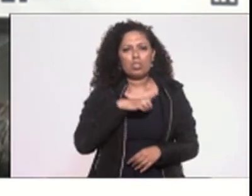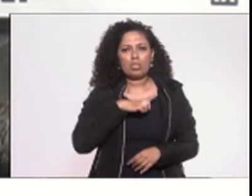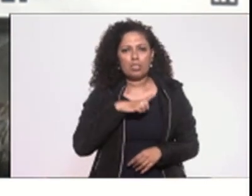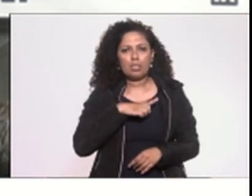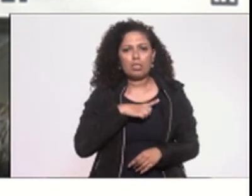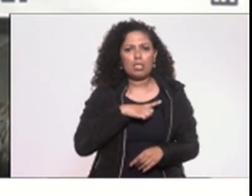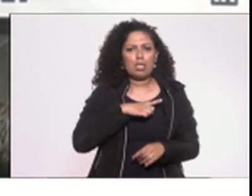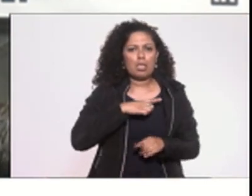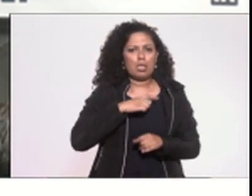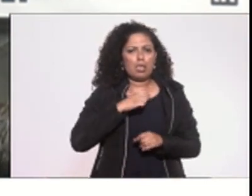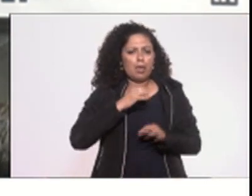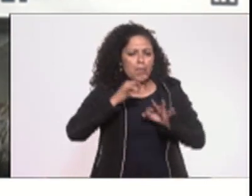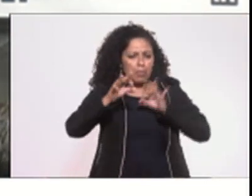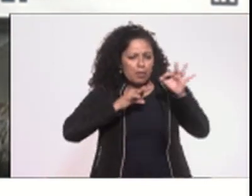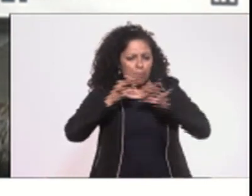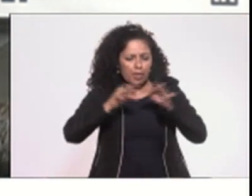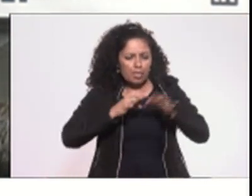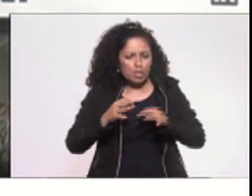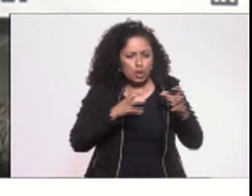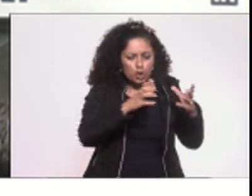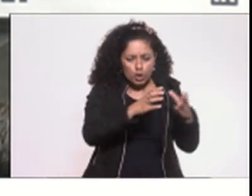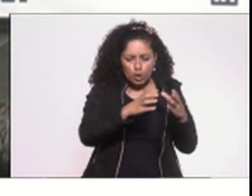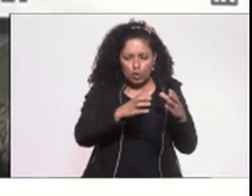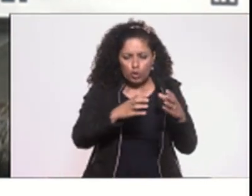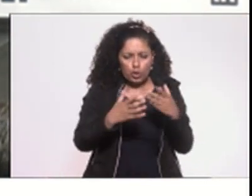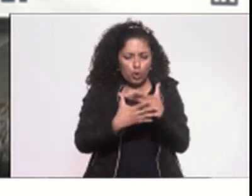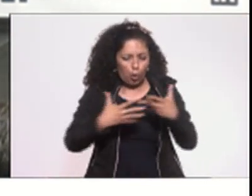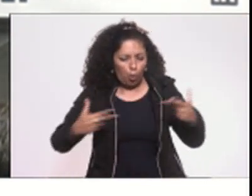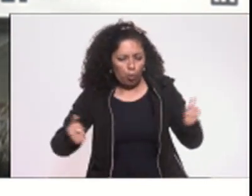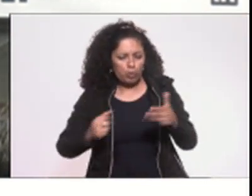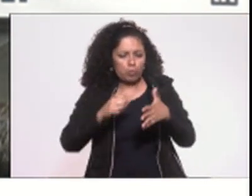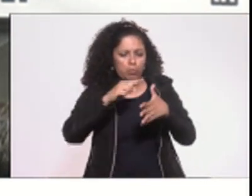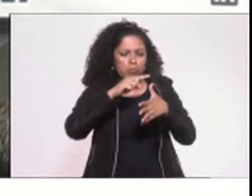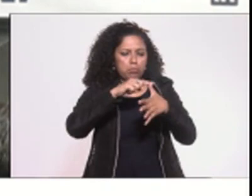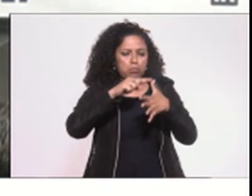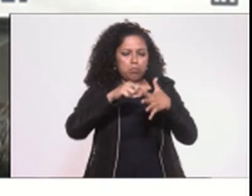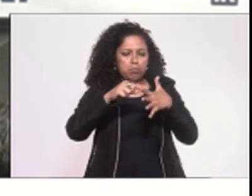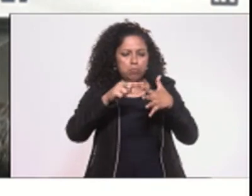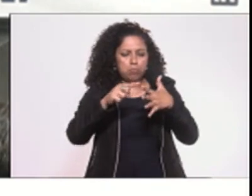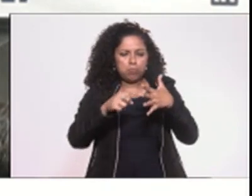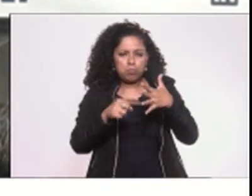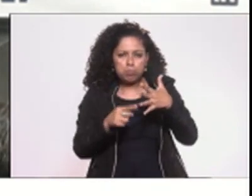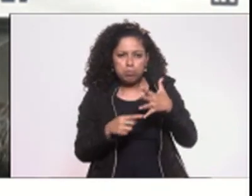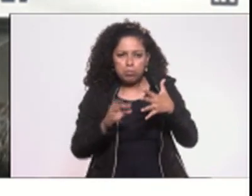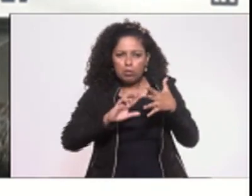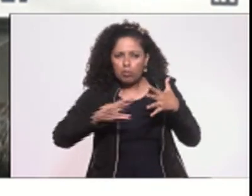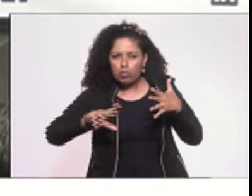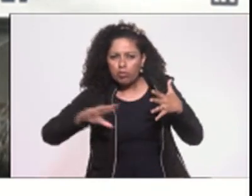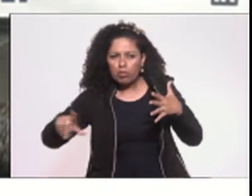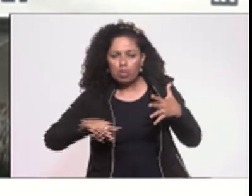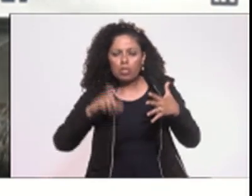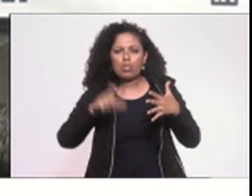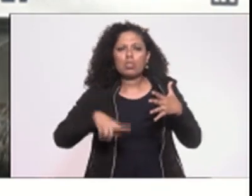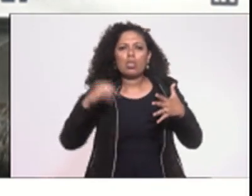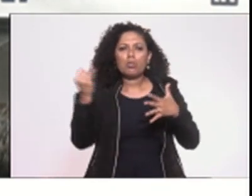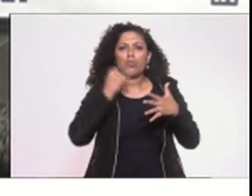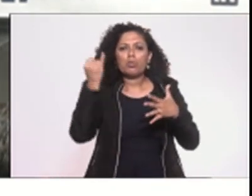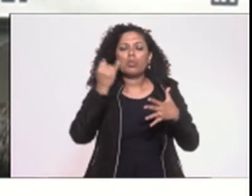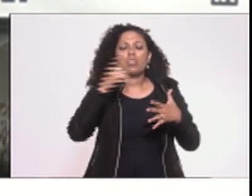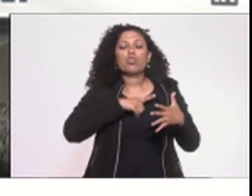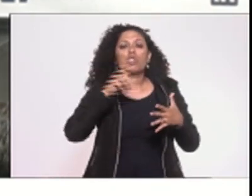nível de produção de vários produtos agrícolas, de várias cadeias, uma coisa que é fundamental é a gente ter